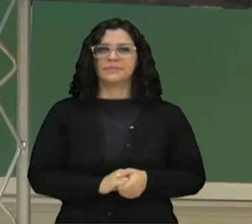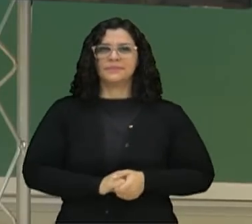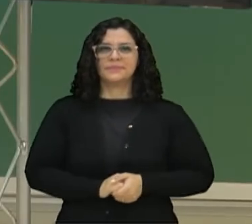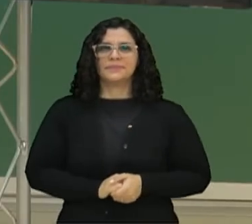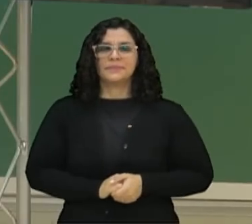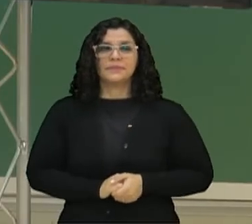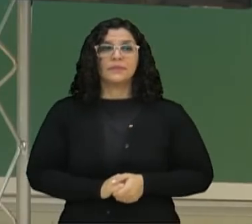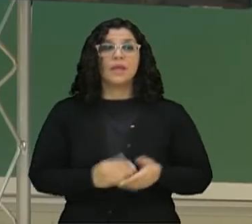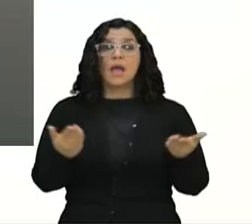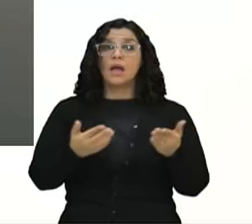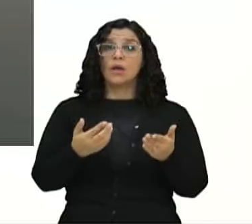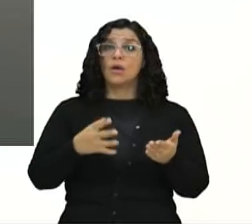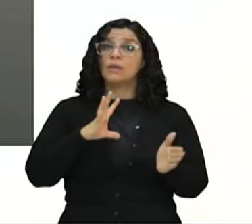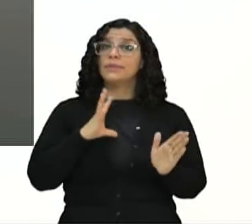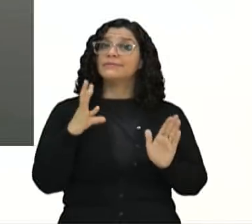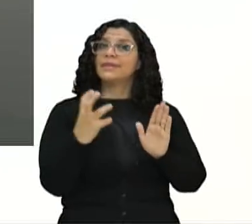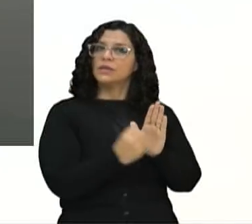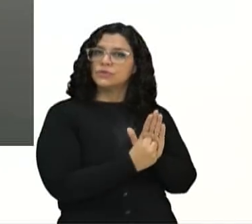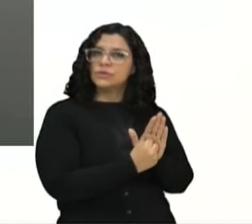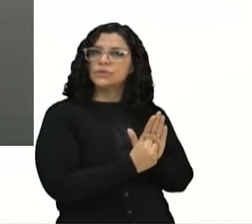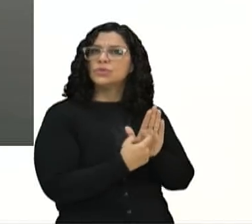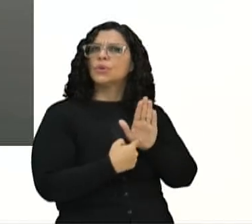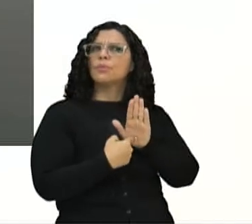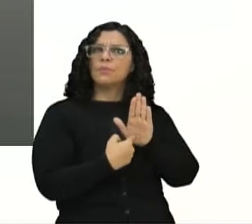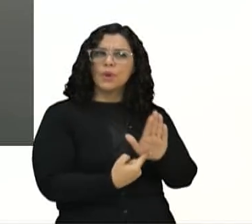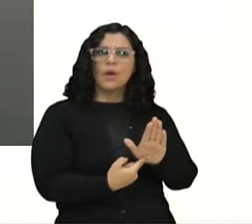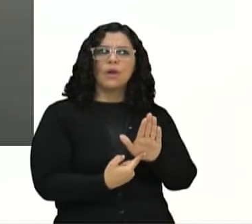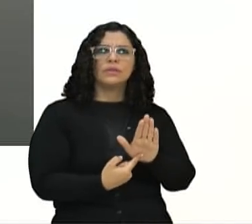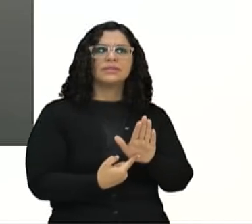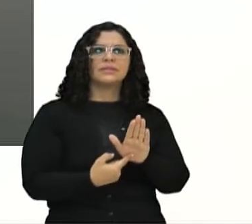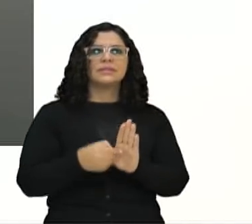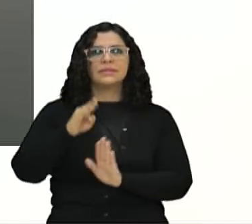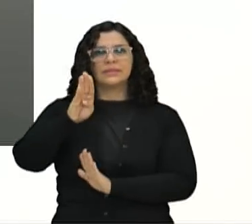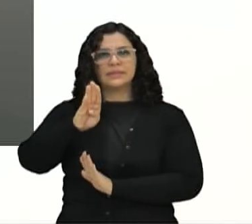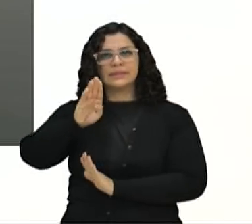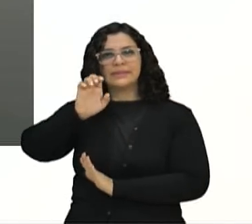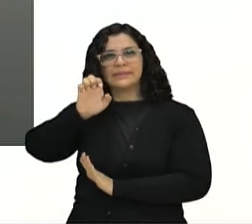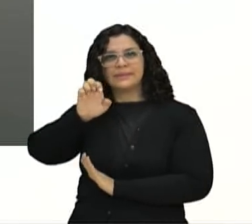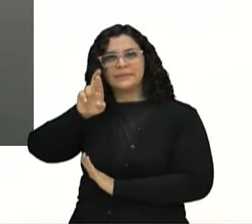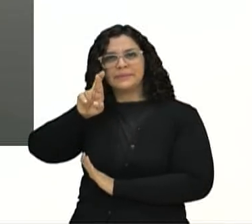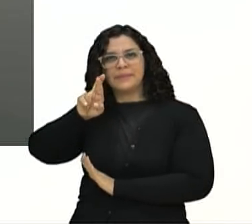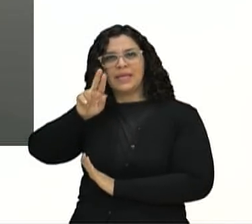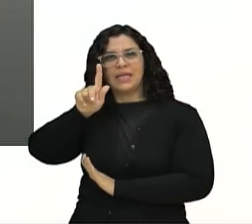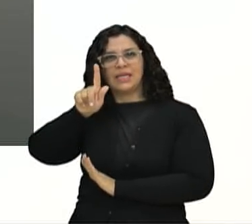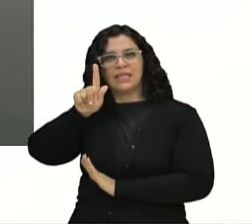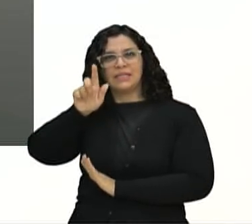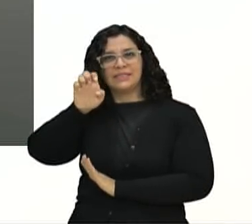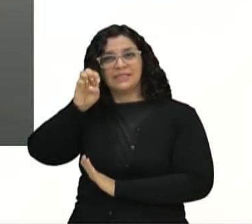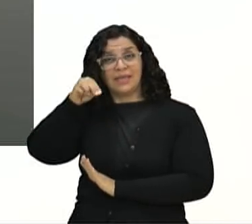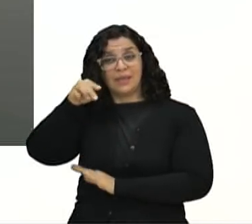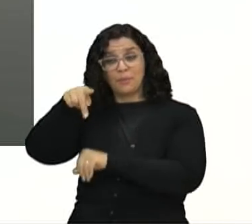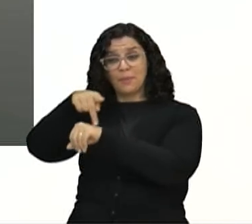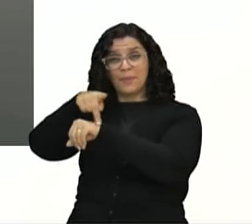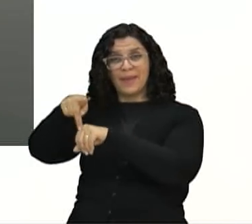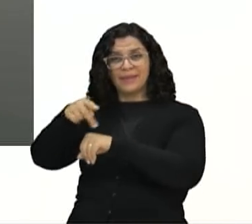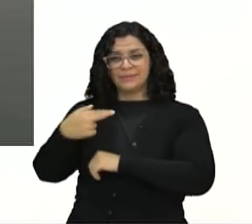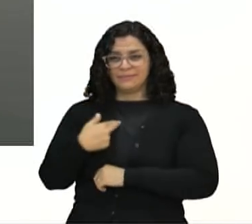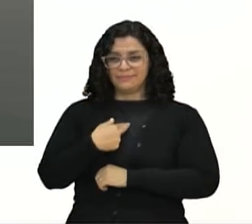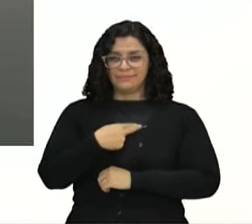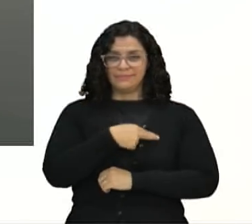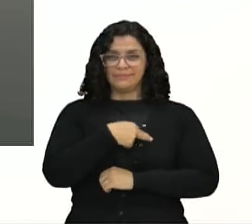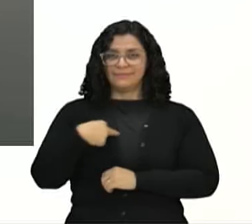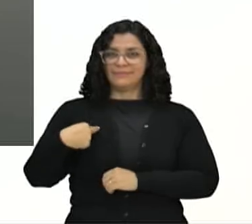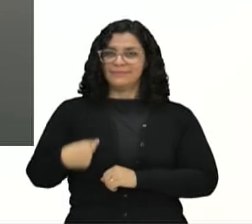né? Os registros indicam que em Bergen, na Noruega, que também é um país, né, dessa região